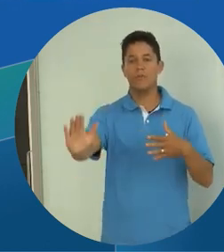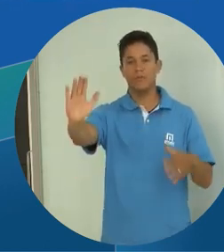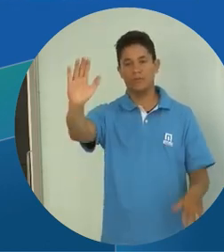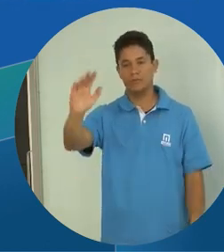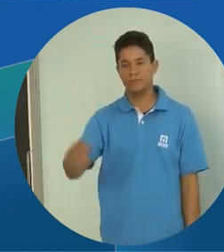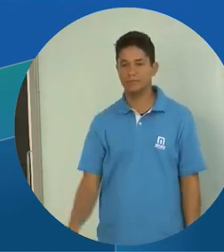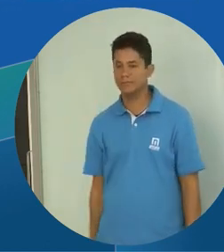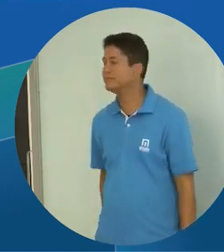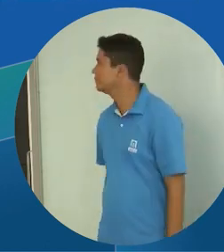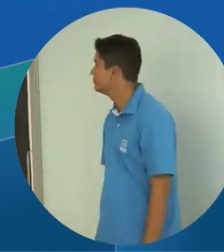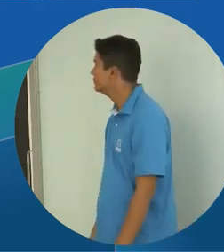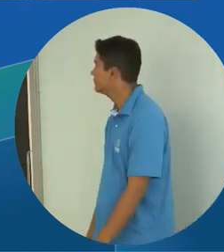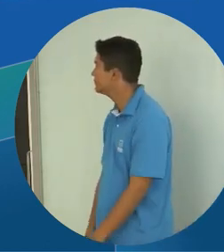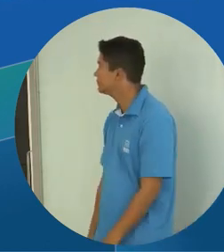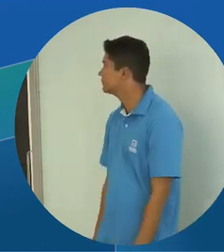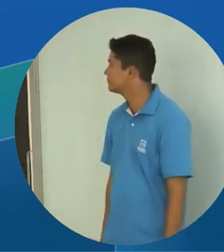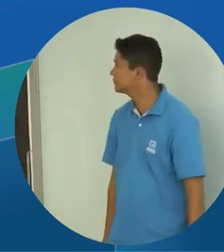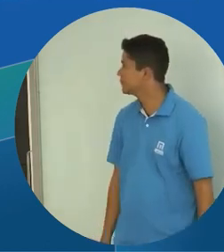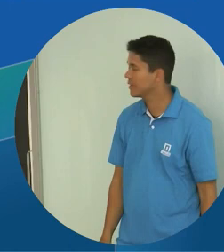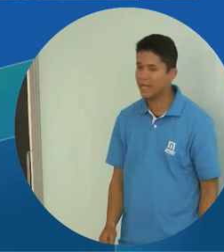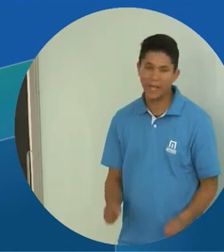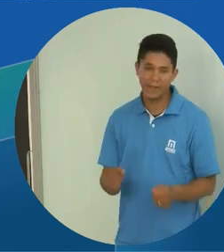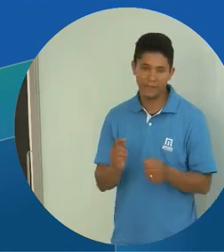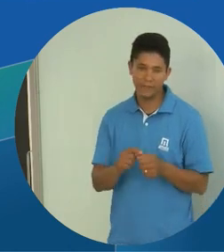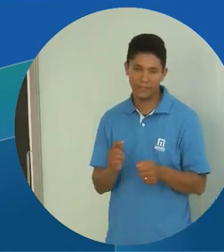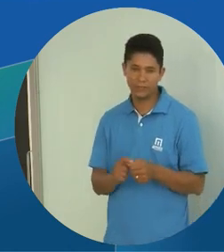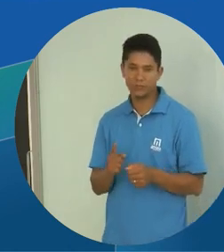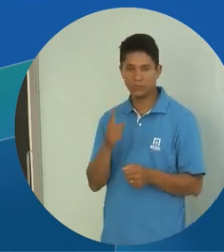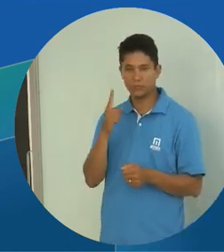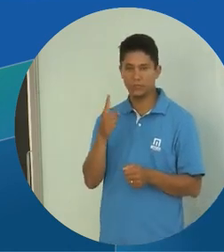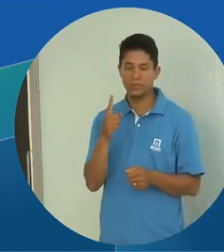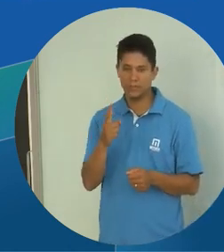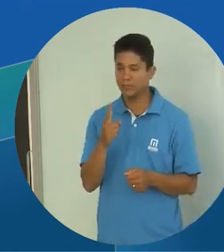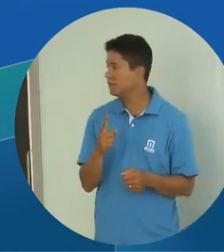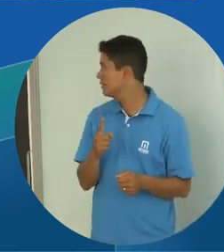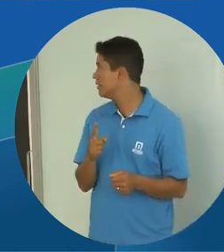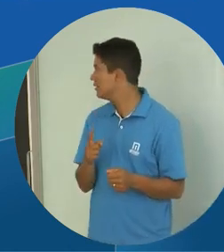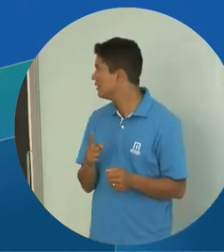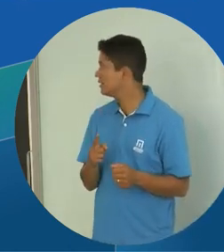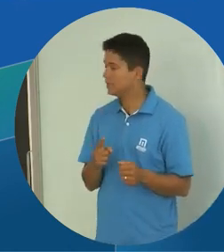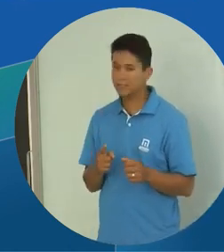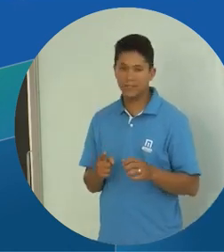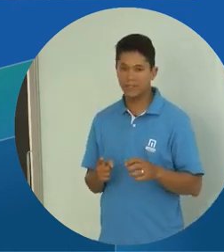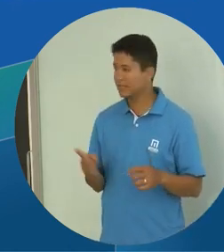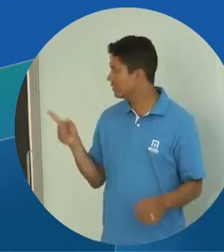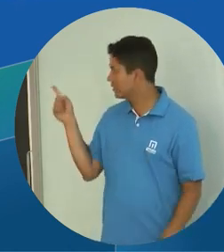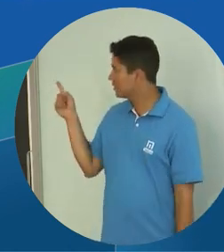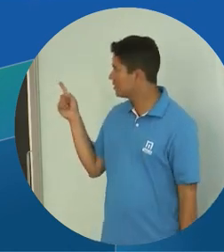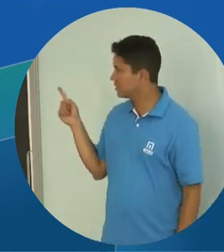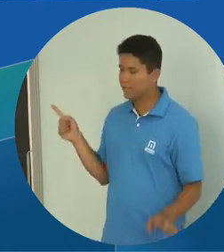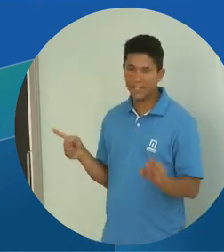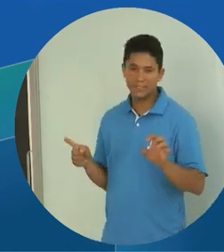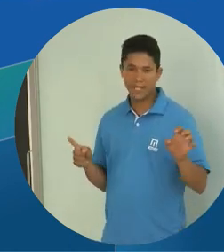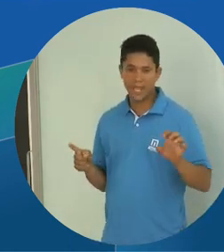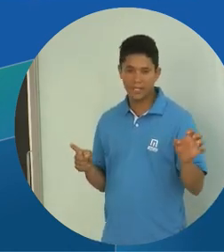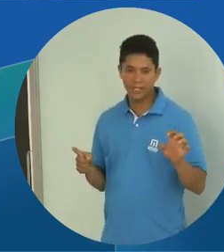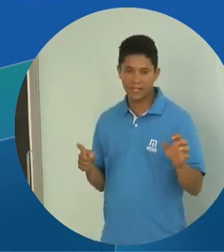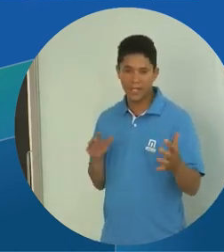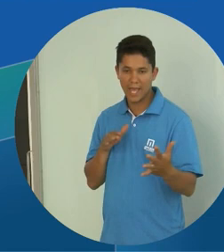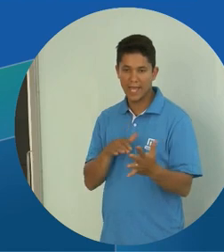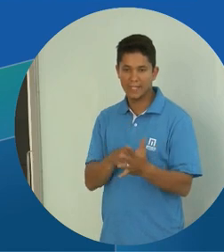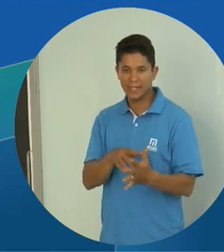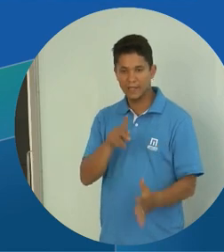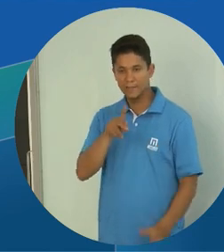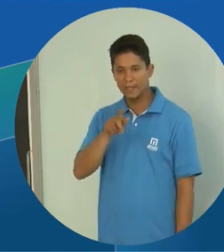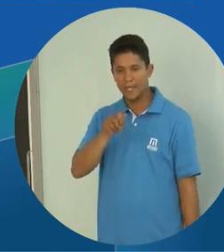A gente criou uma solução de linha de injeção na lateral, nessa margem esquerda aqui até o PAD,